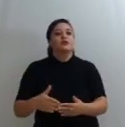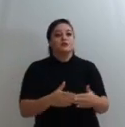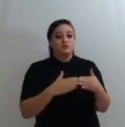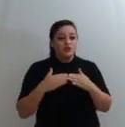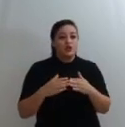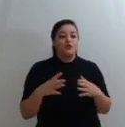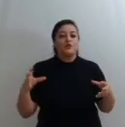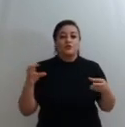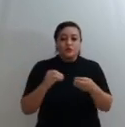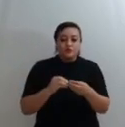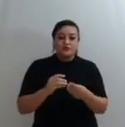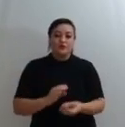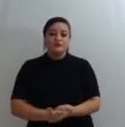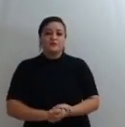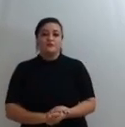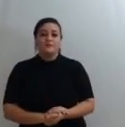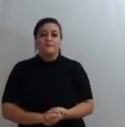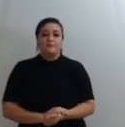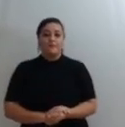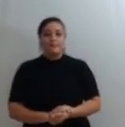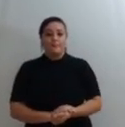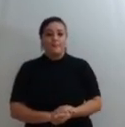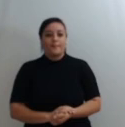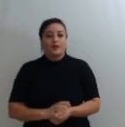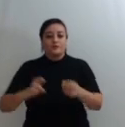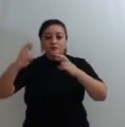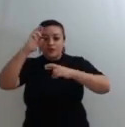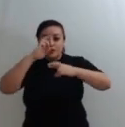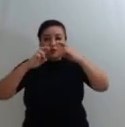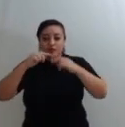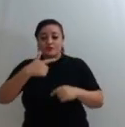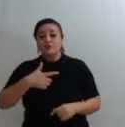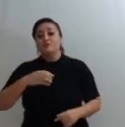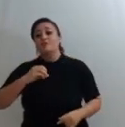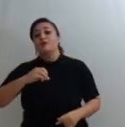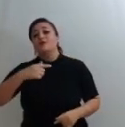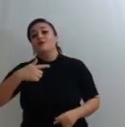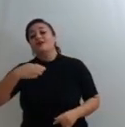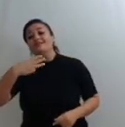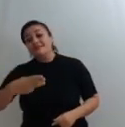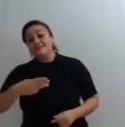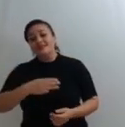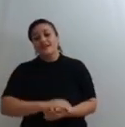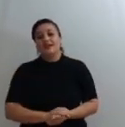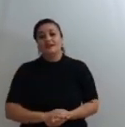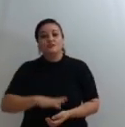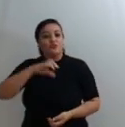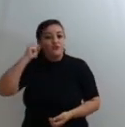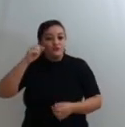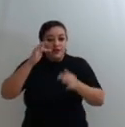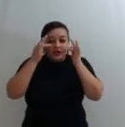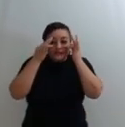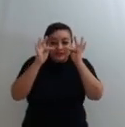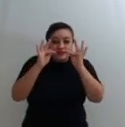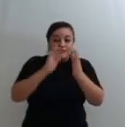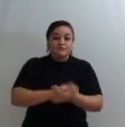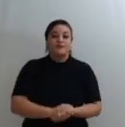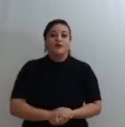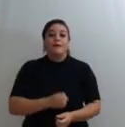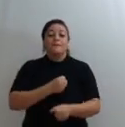até do inquérito, em 2013. Então, entre a oitiva das testemunhas e a prisão preventiva, já passaram